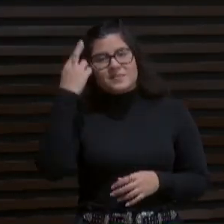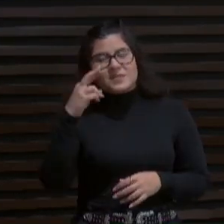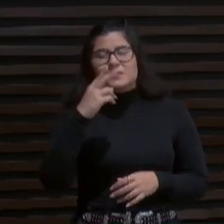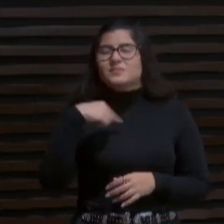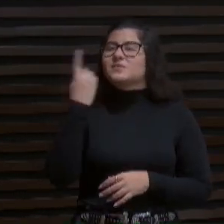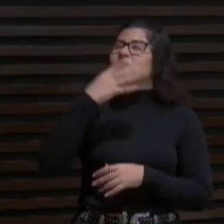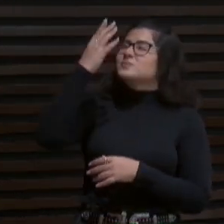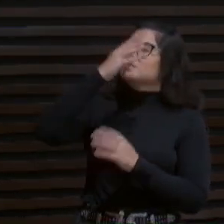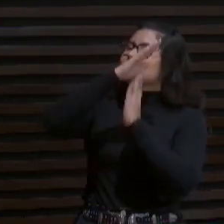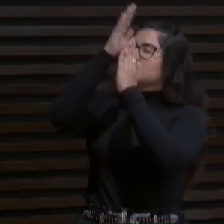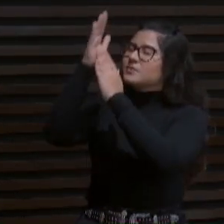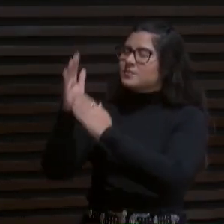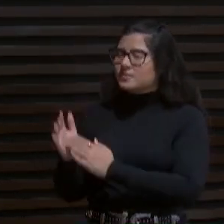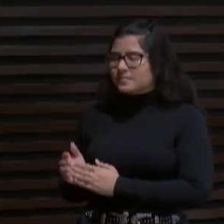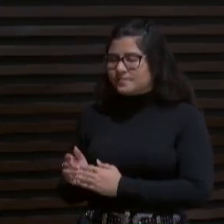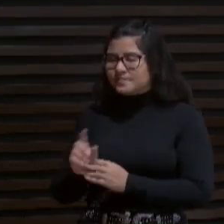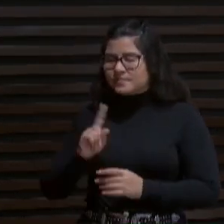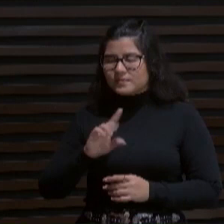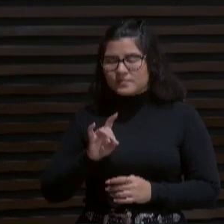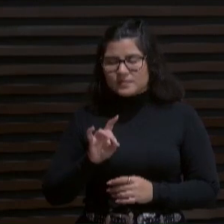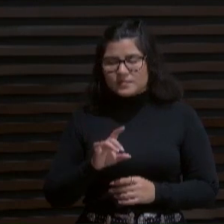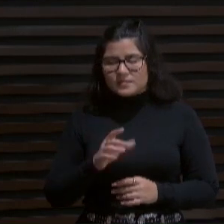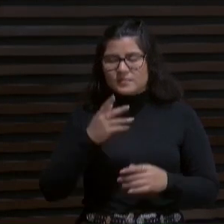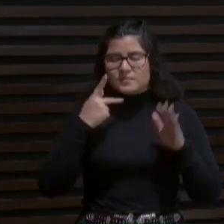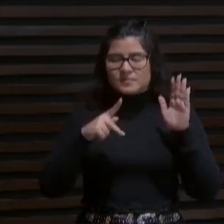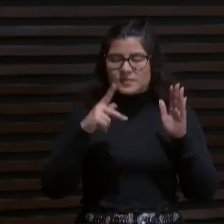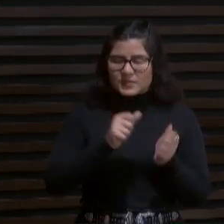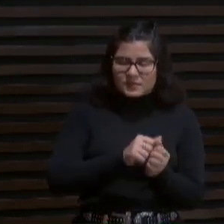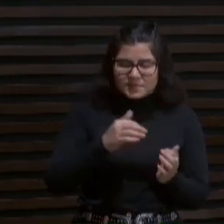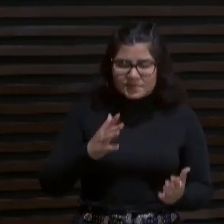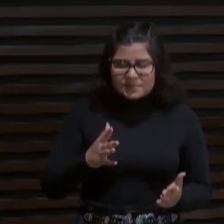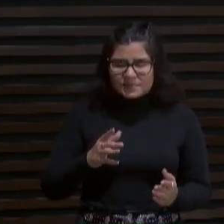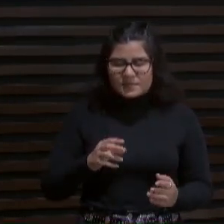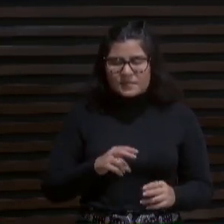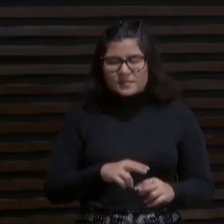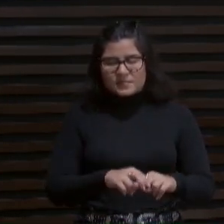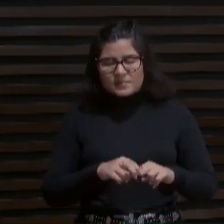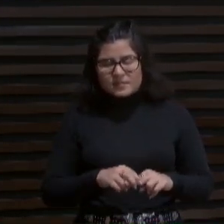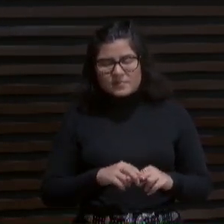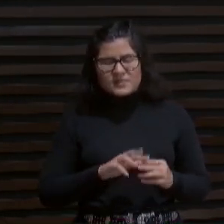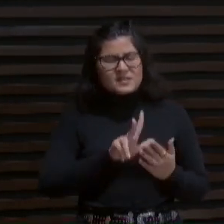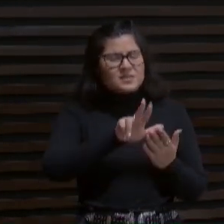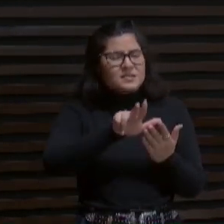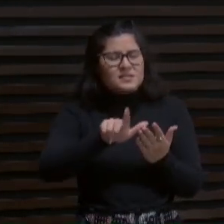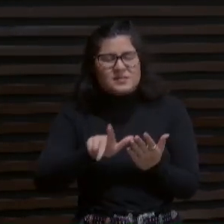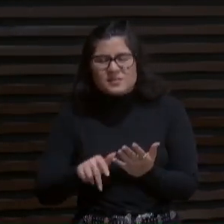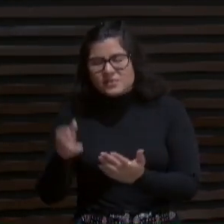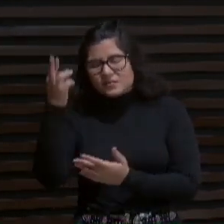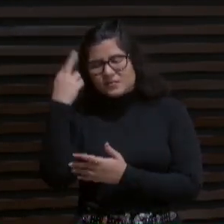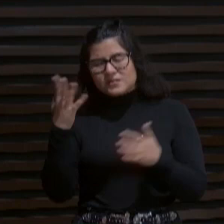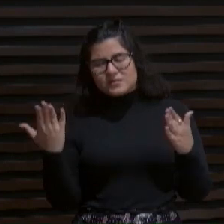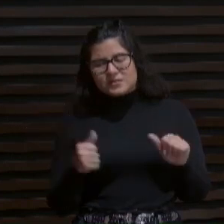te louvamos, não somente por esta promessa tão preciosa, mas por tantas outras que o Senhor fez